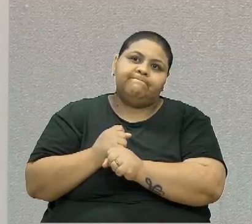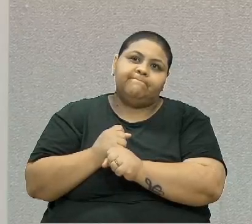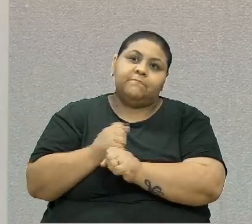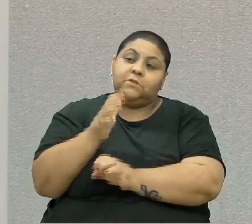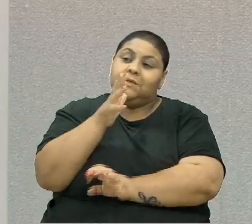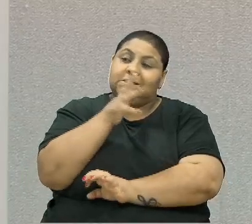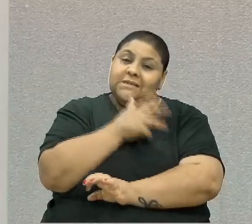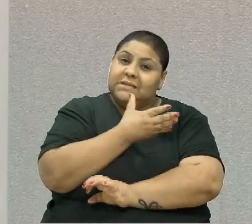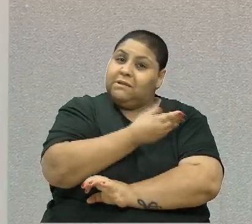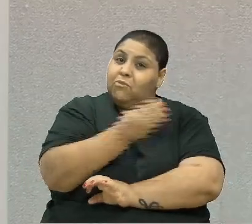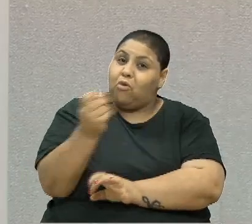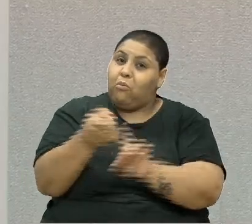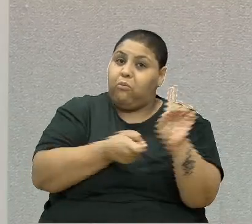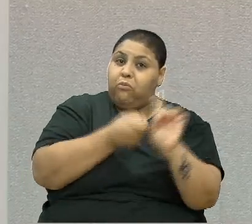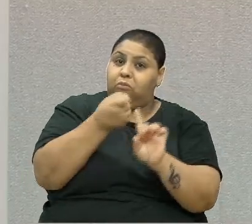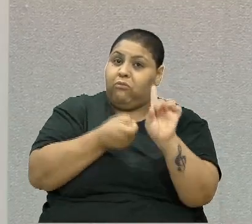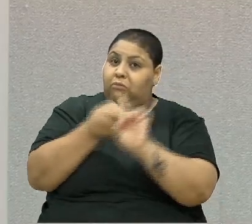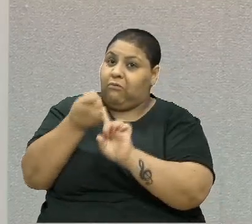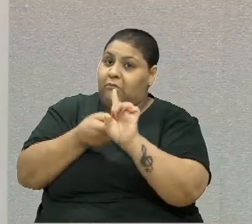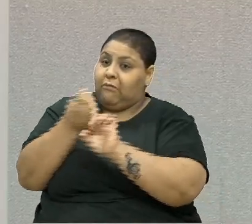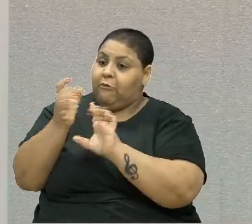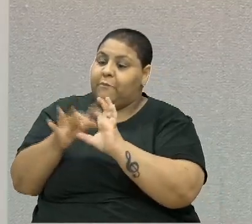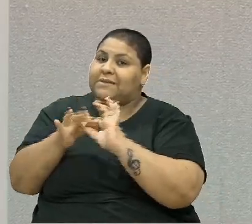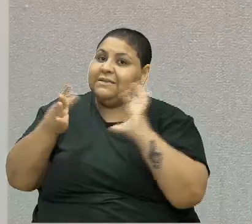demorou muitos meses para ser liberada,